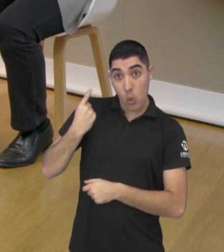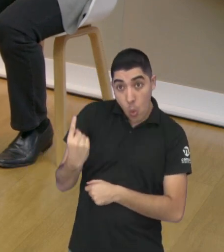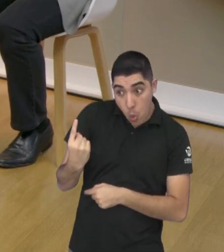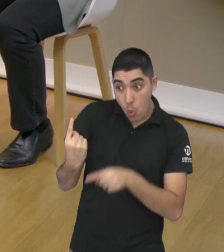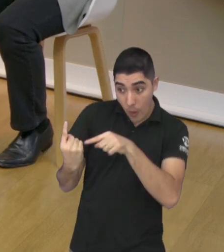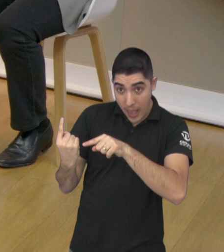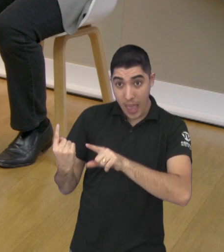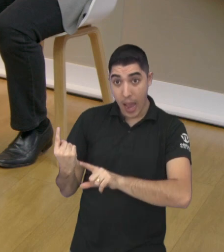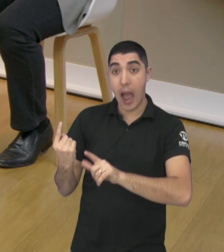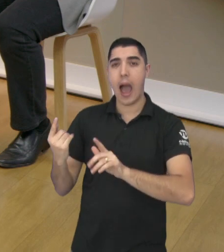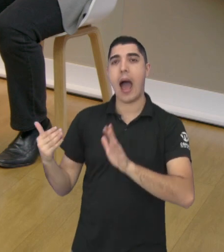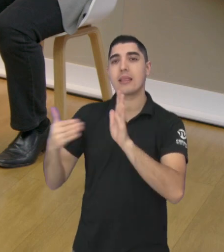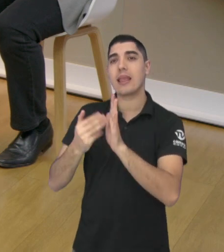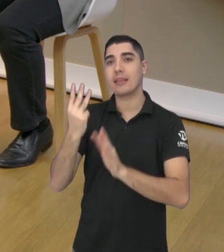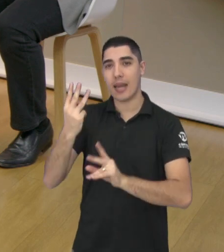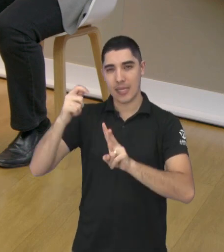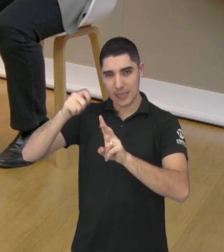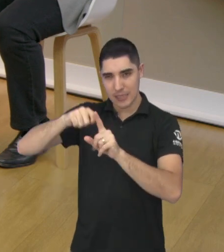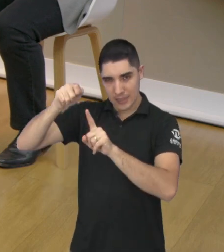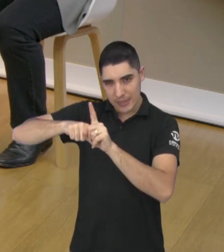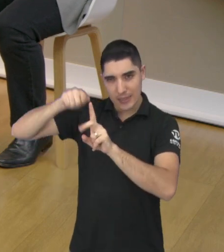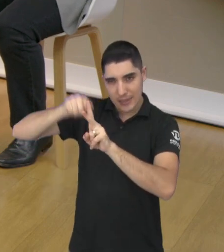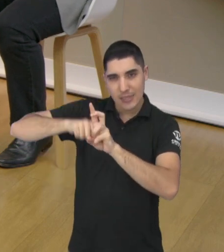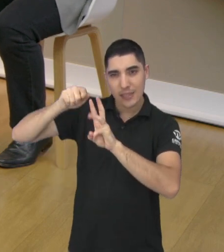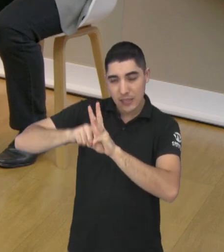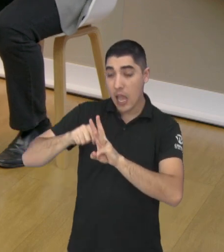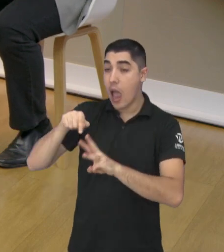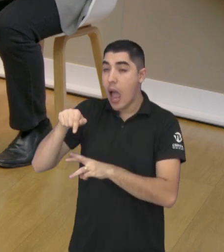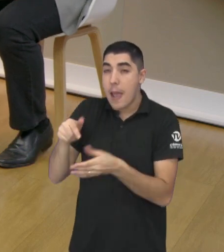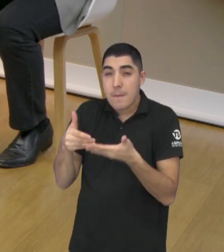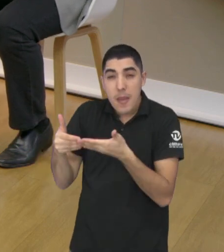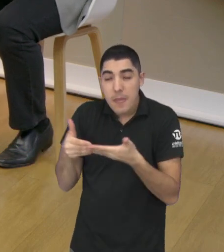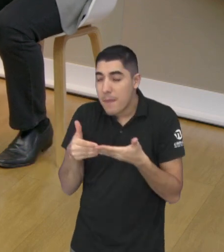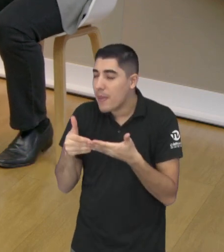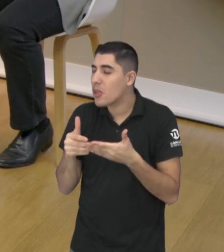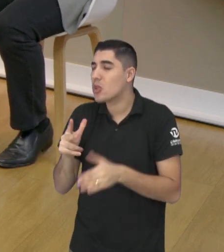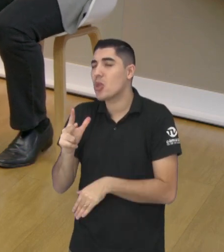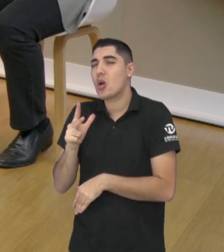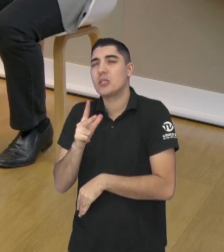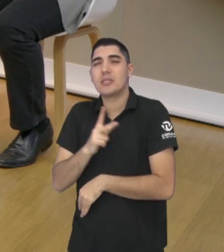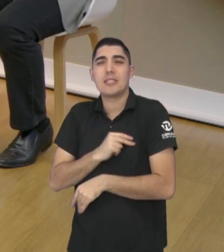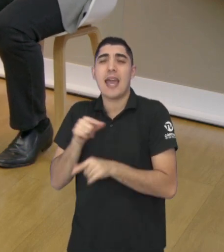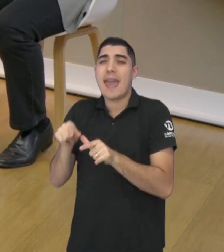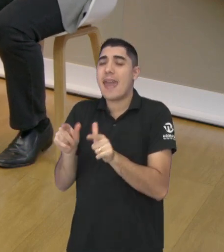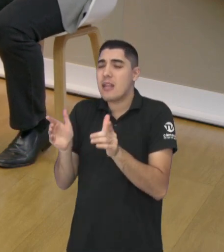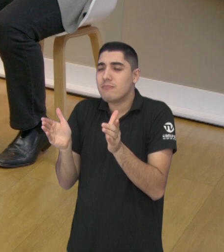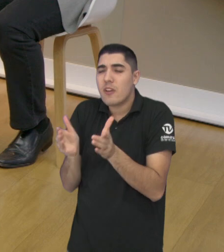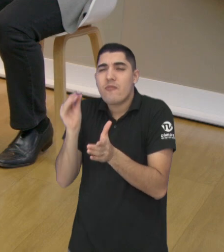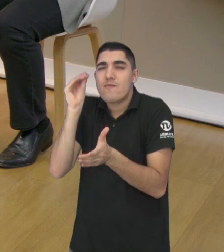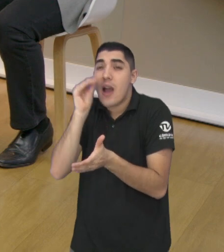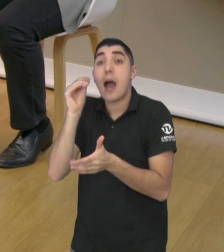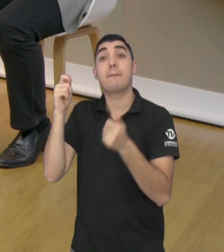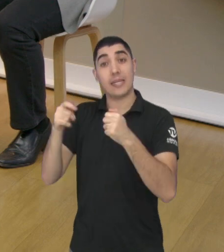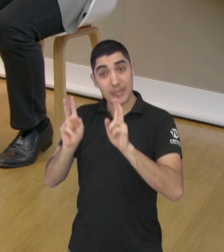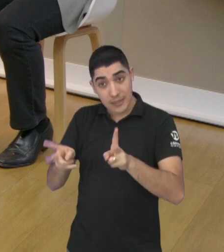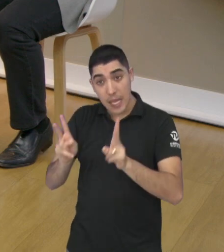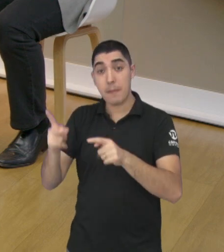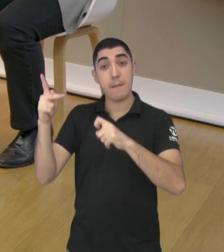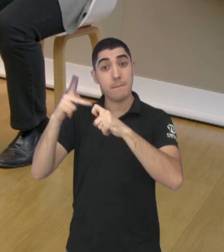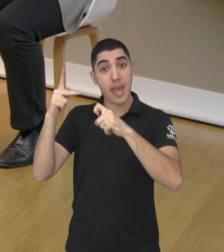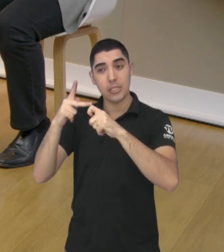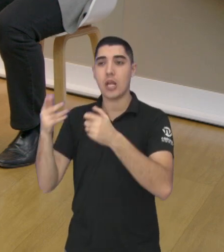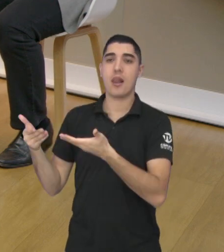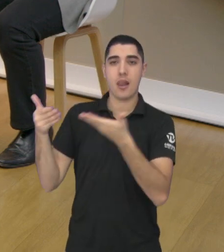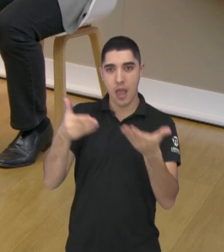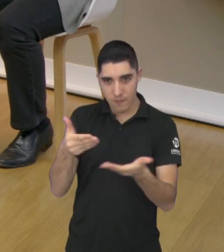idade, até o 3º mês de vida, são crianças extremamente sensíveis. Então, a gente precisa levar no pediatra de maneira a